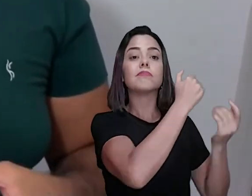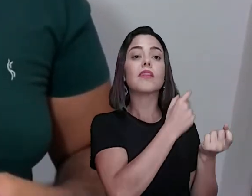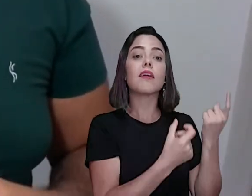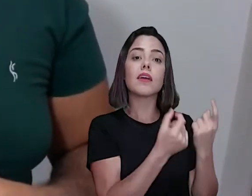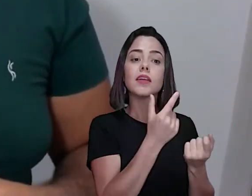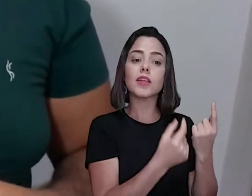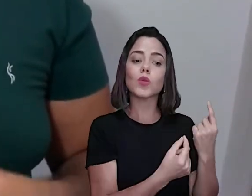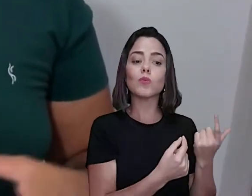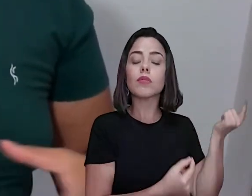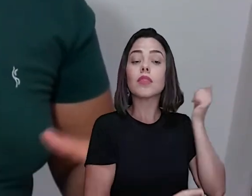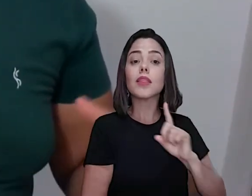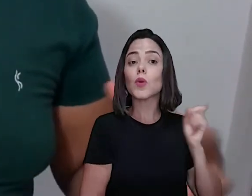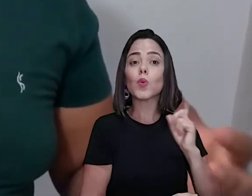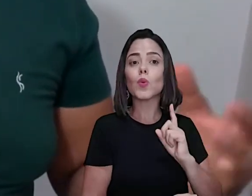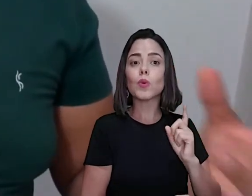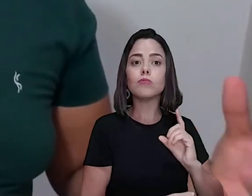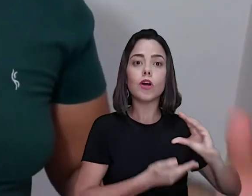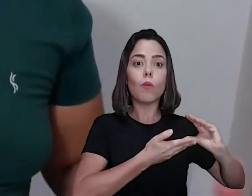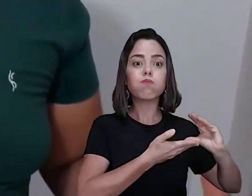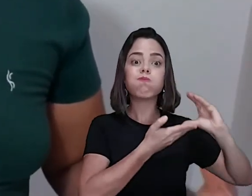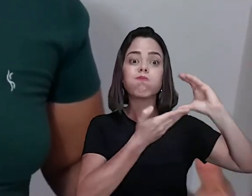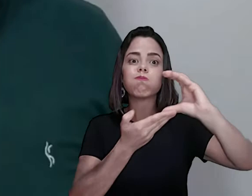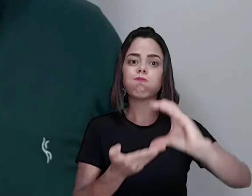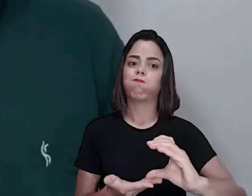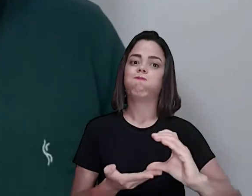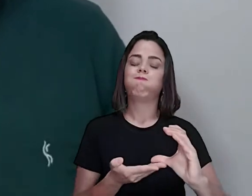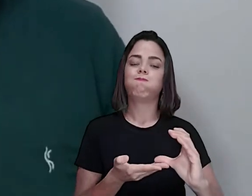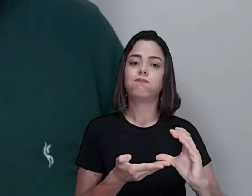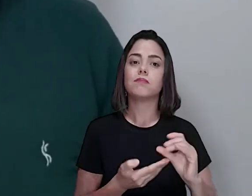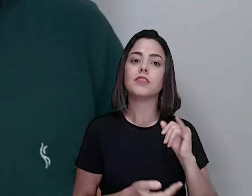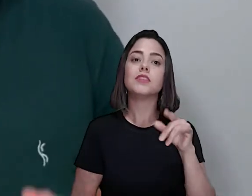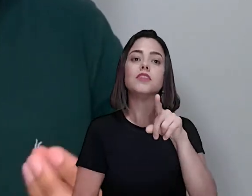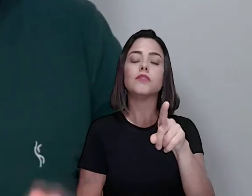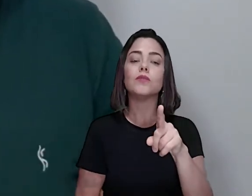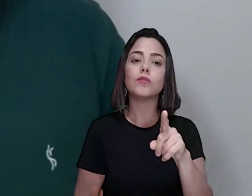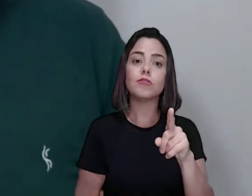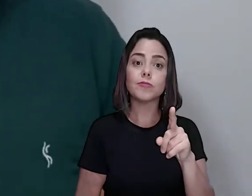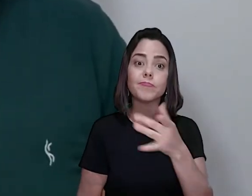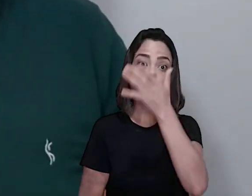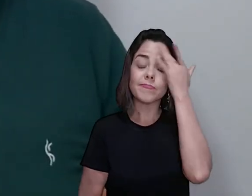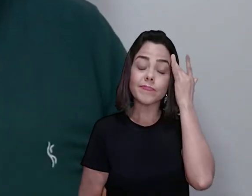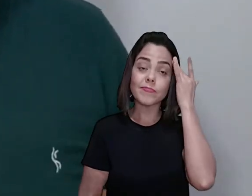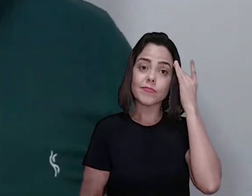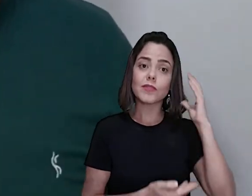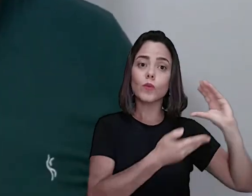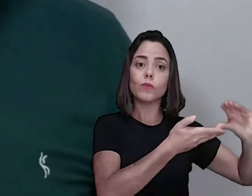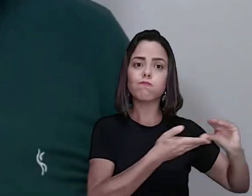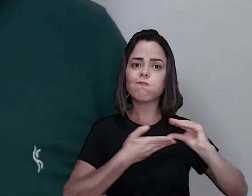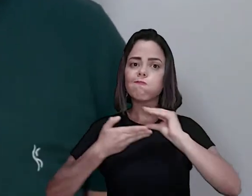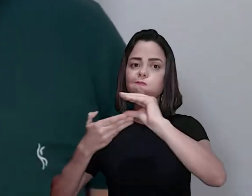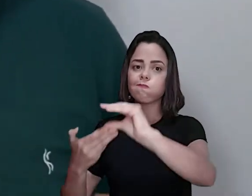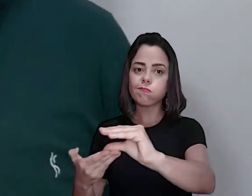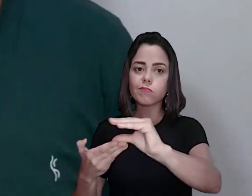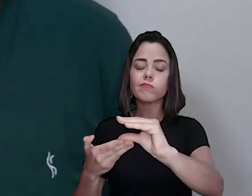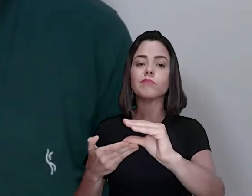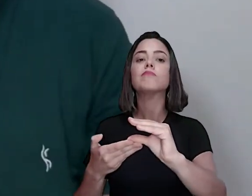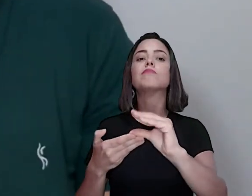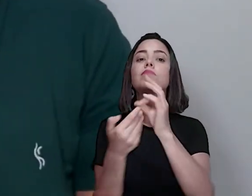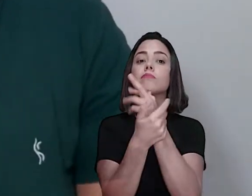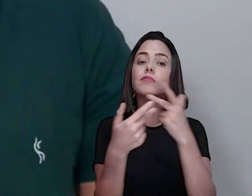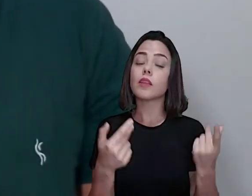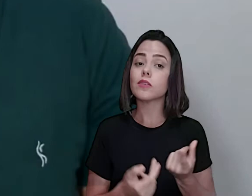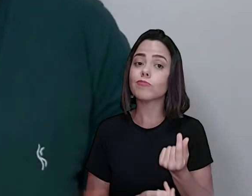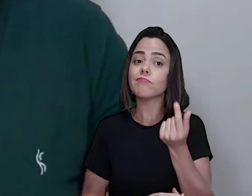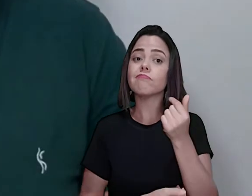transações eles não conseguem liberar volumes tão grandes. Então, se você é uma pessoa que faz movimentações muito grandes de dinheiro, talvez